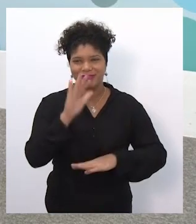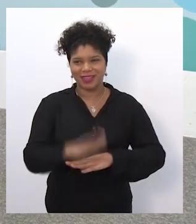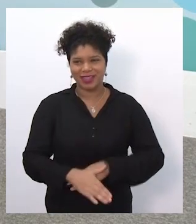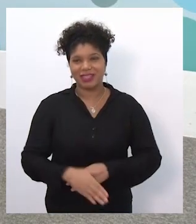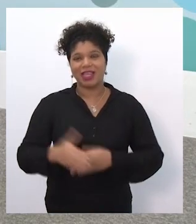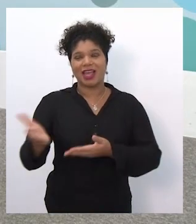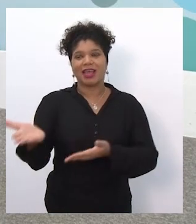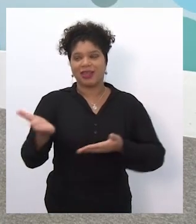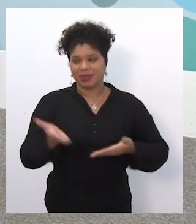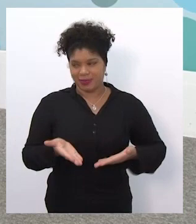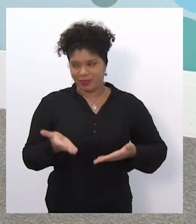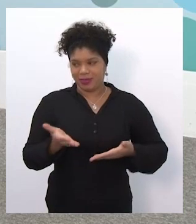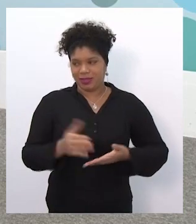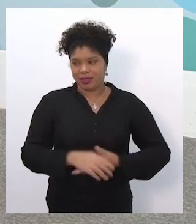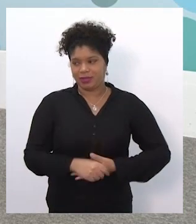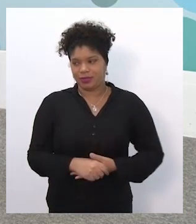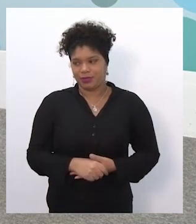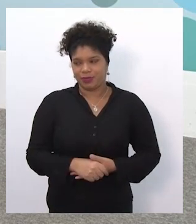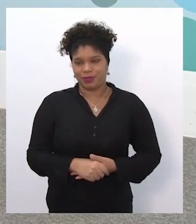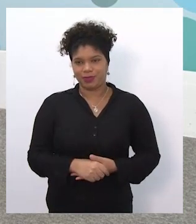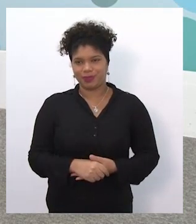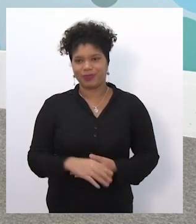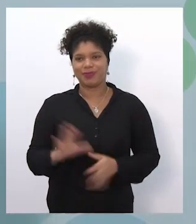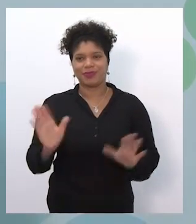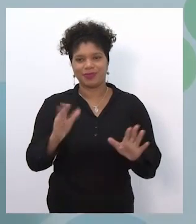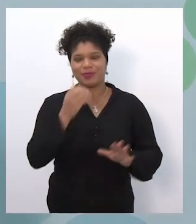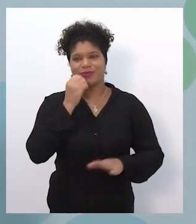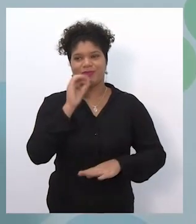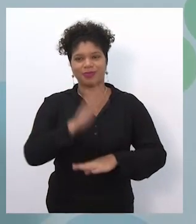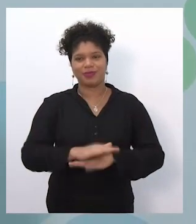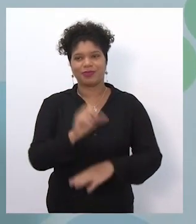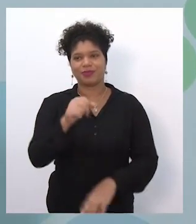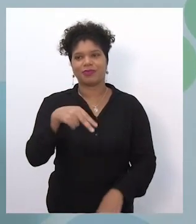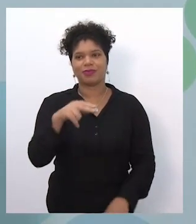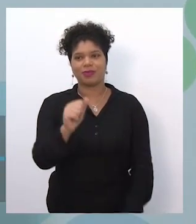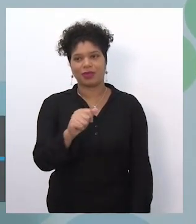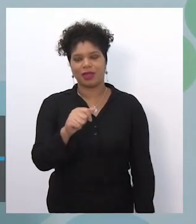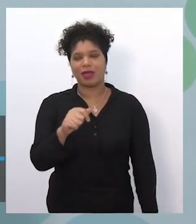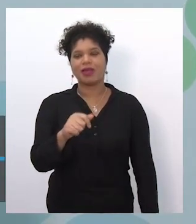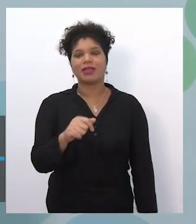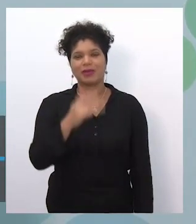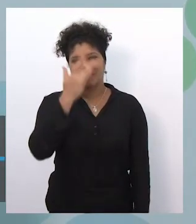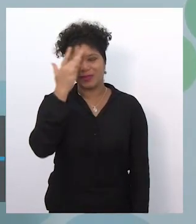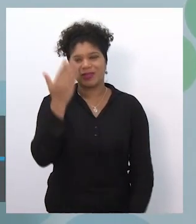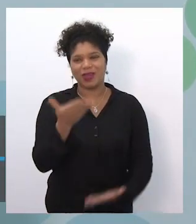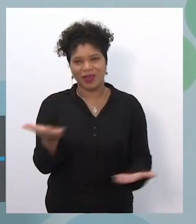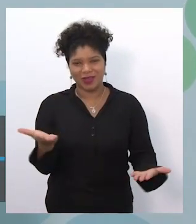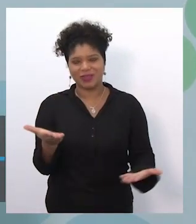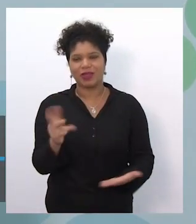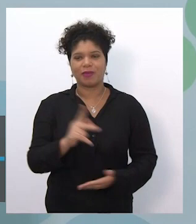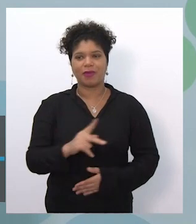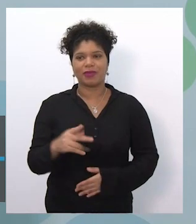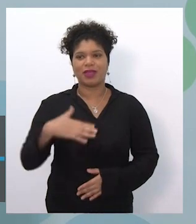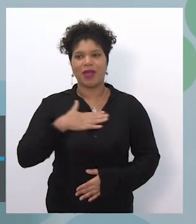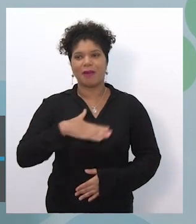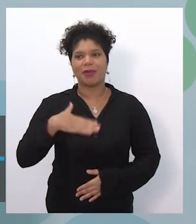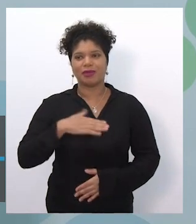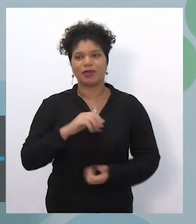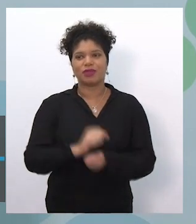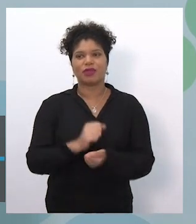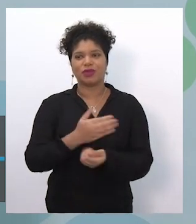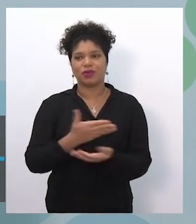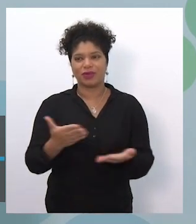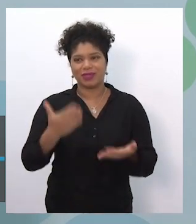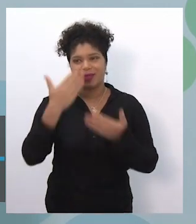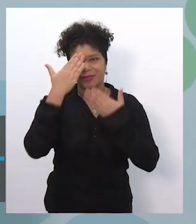seja bem-vindo. Boa tarde, Ana. Boa tarde, pessoal da rede, né? É um prazer estar aqui com vocês.